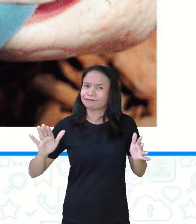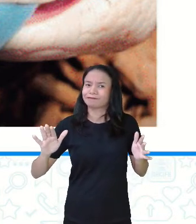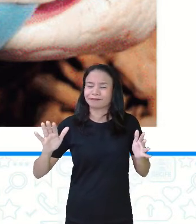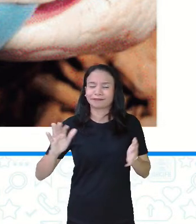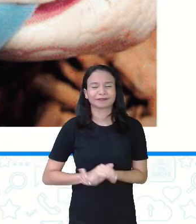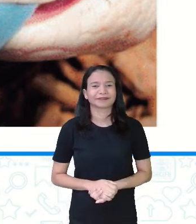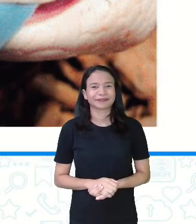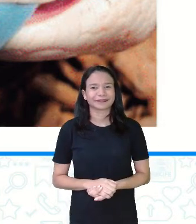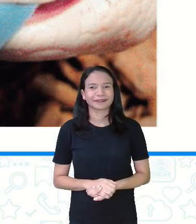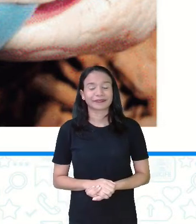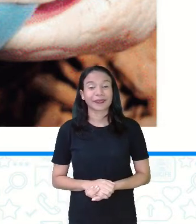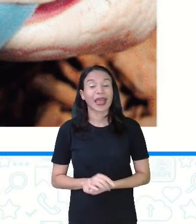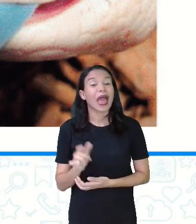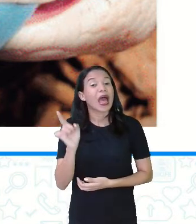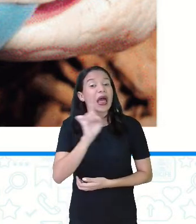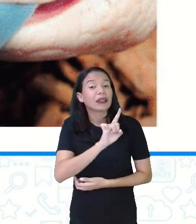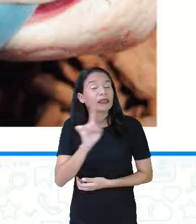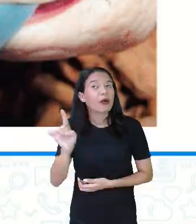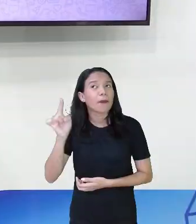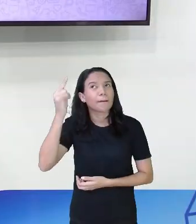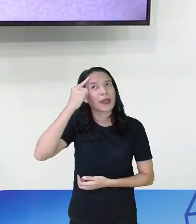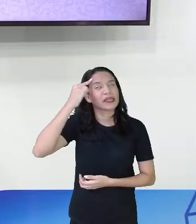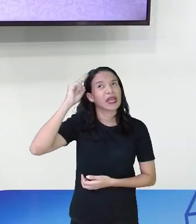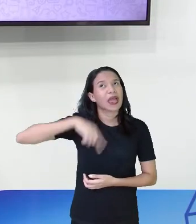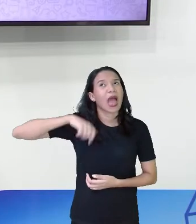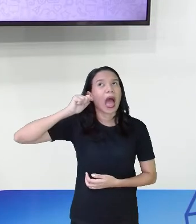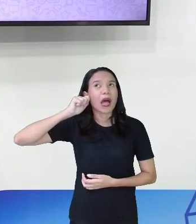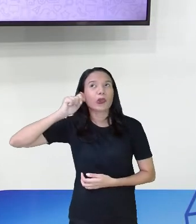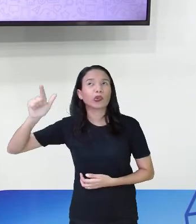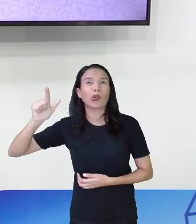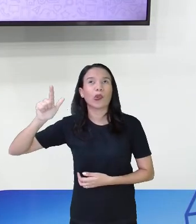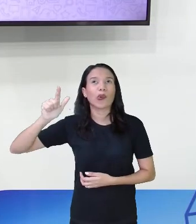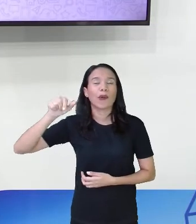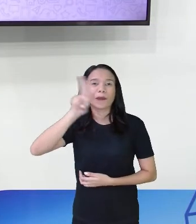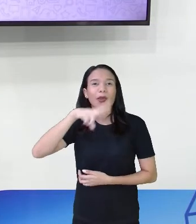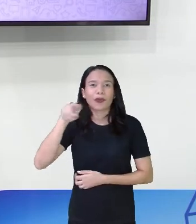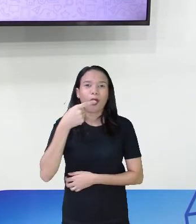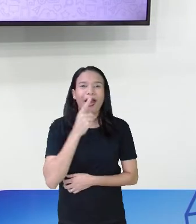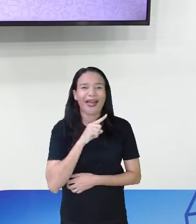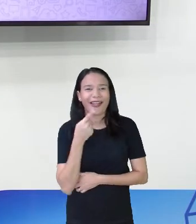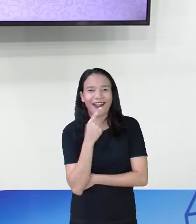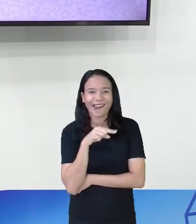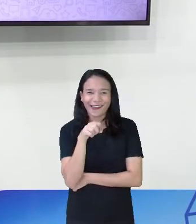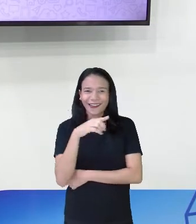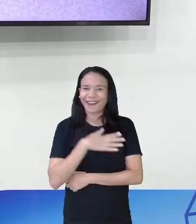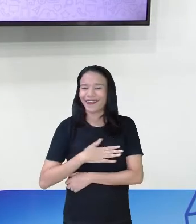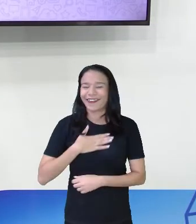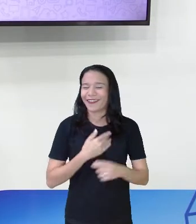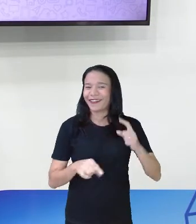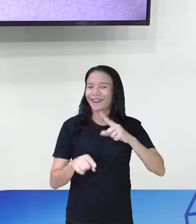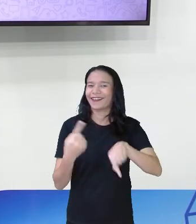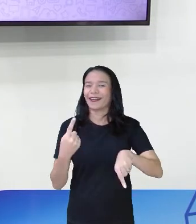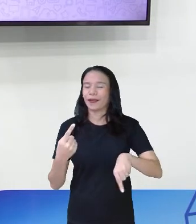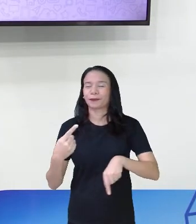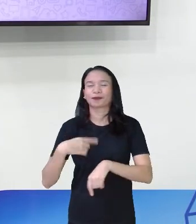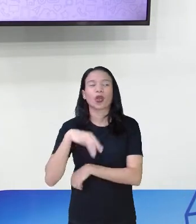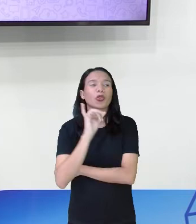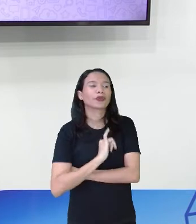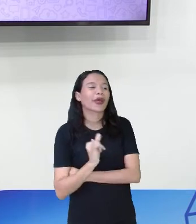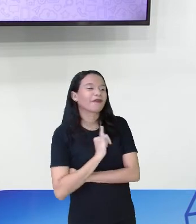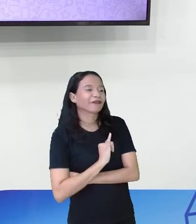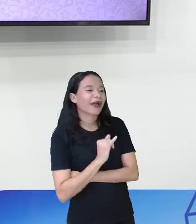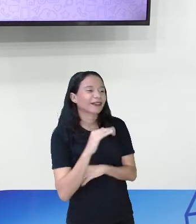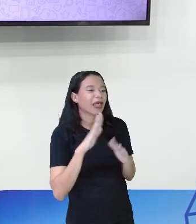bem longo. Não pense que a língua dele é azul, porque ele chupou aquele pirulito que você conhece, né? Que na hora do intervalo você quer